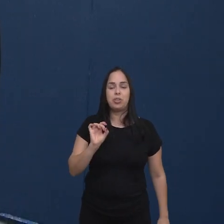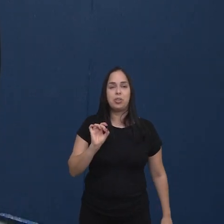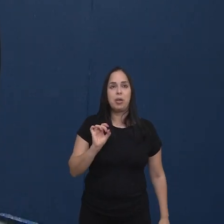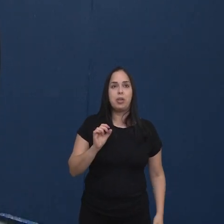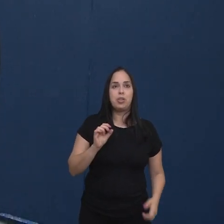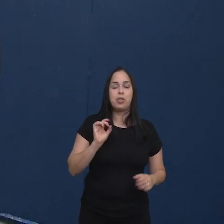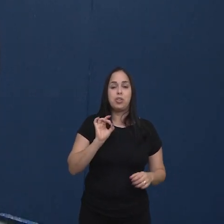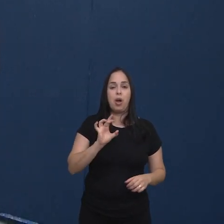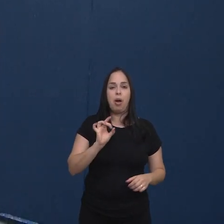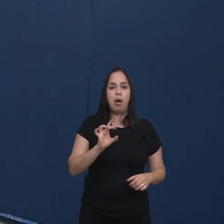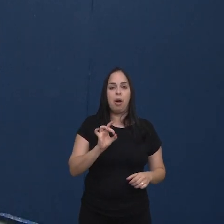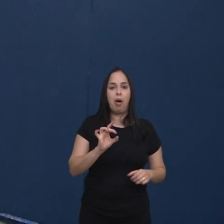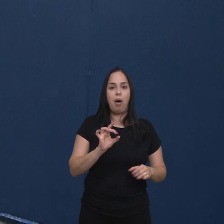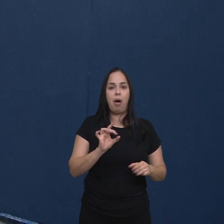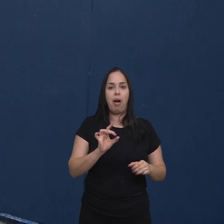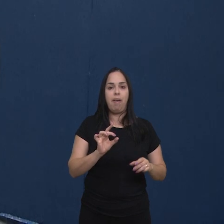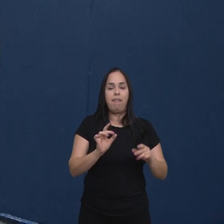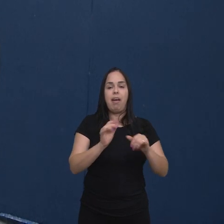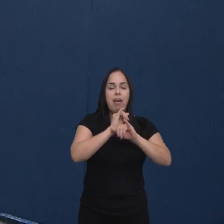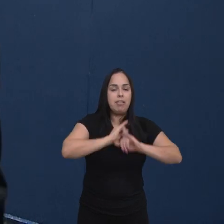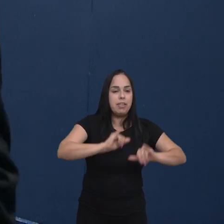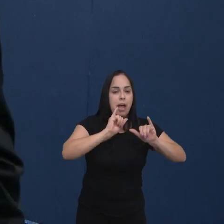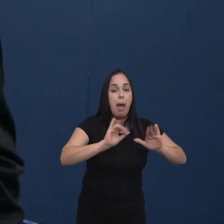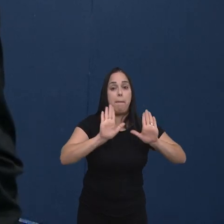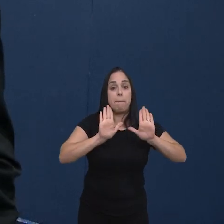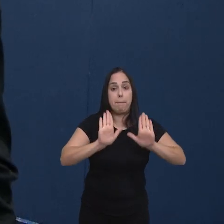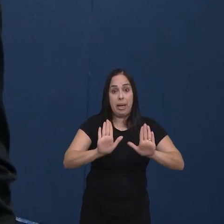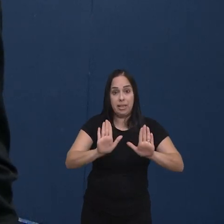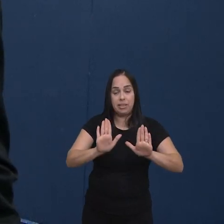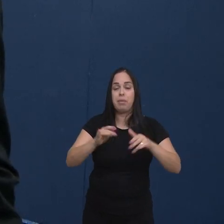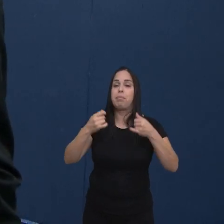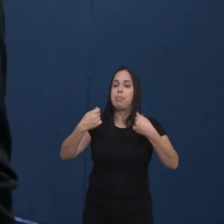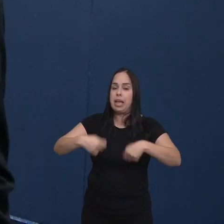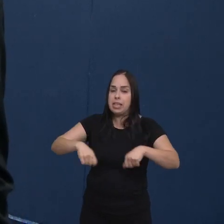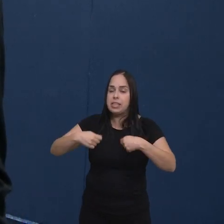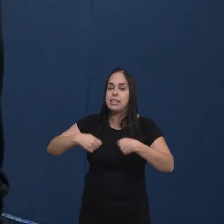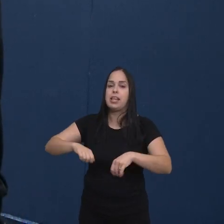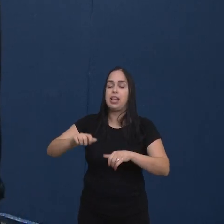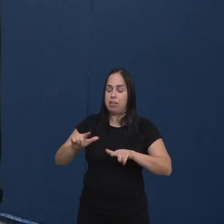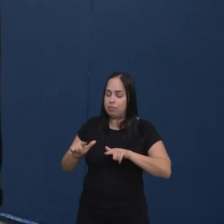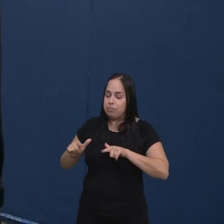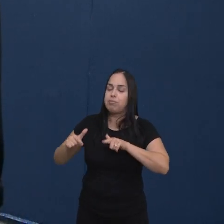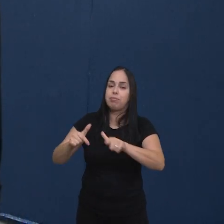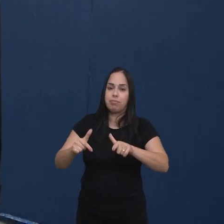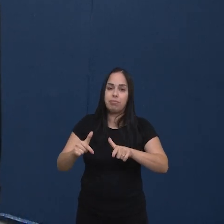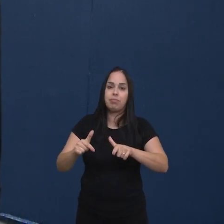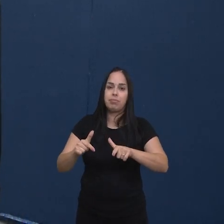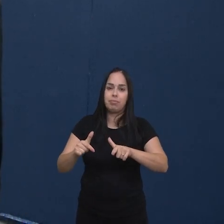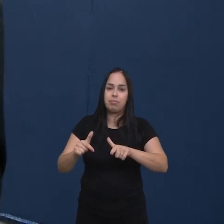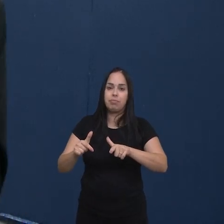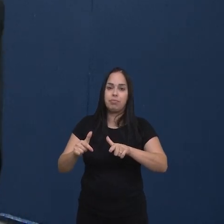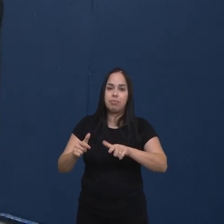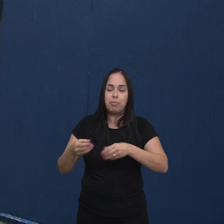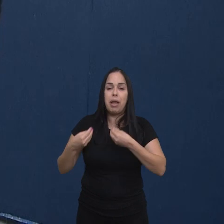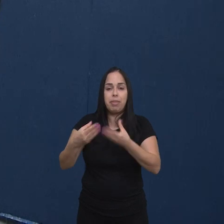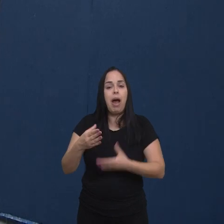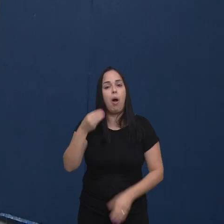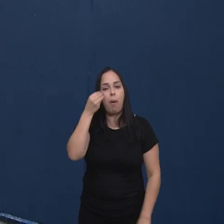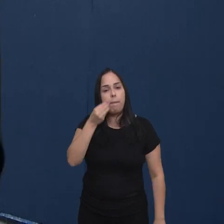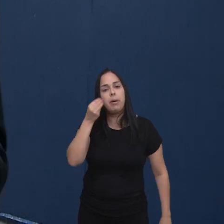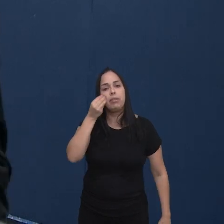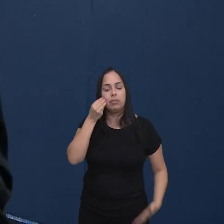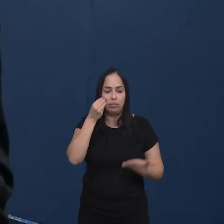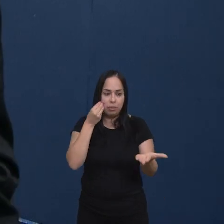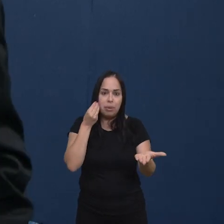não apenas pregar o fim do trabalho infantil, a gente precisa também tomar iniciativas para